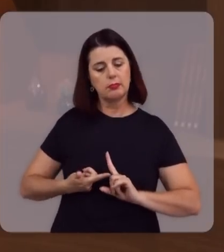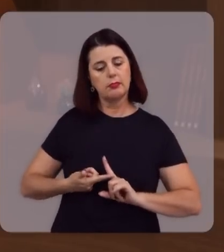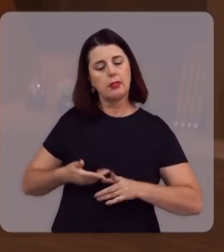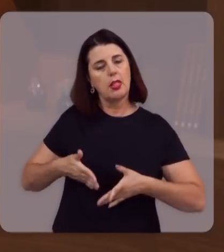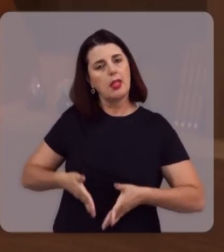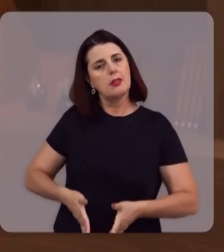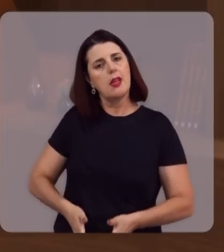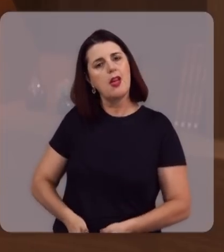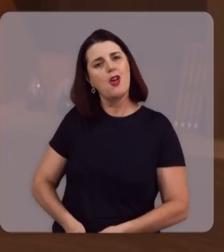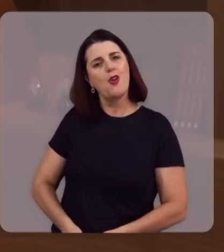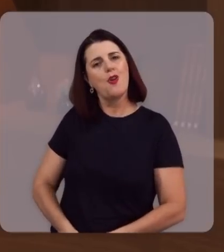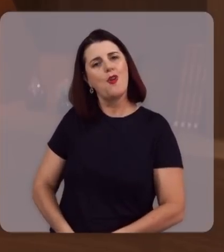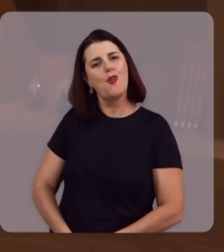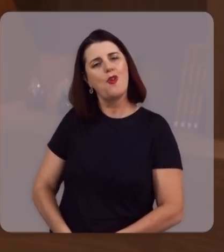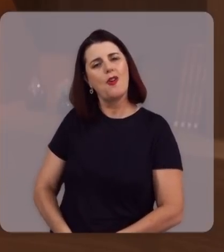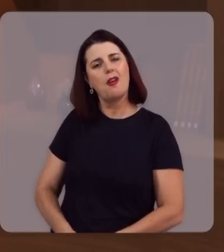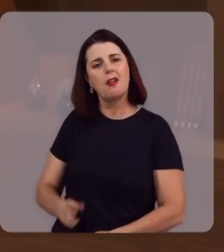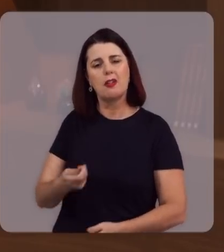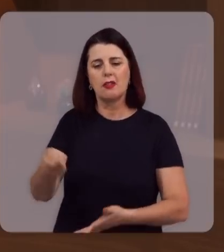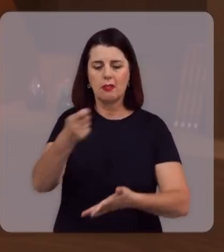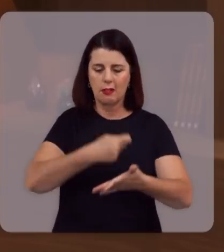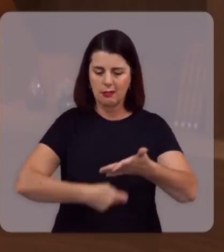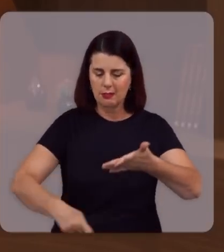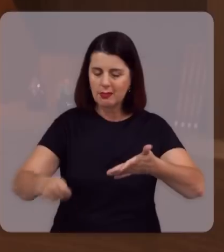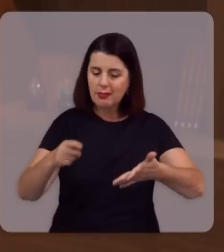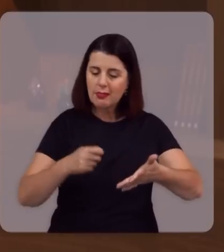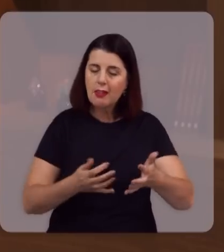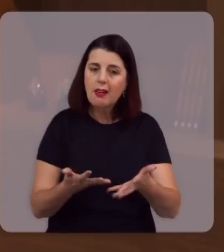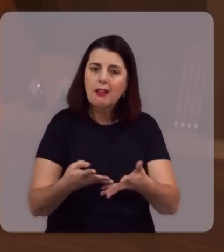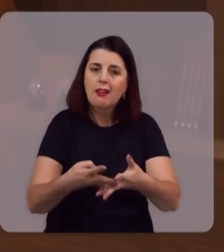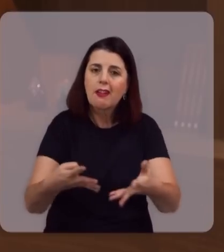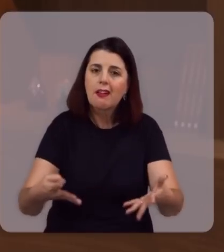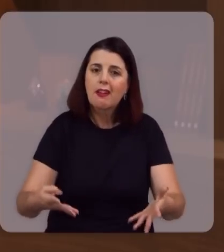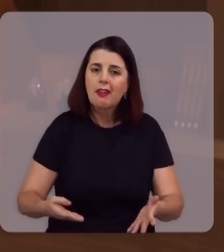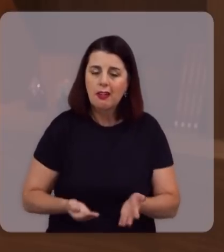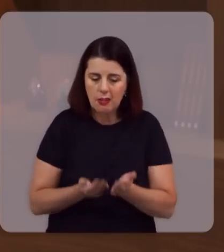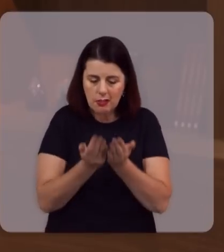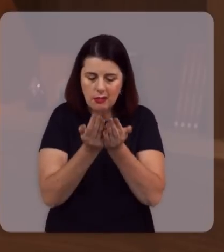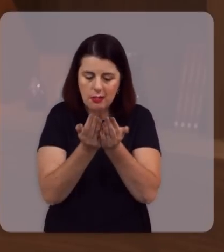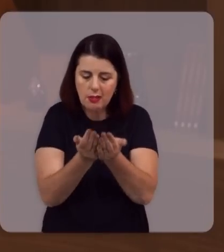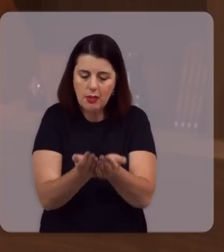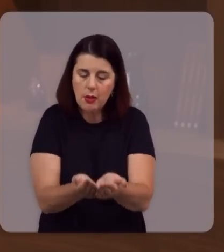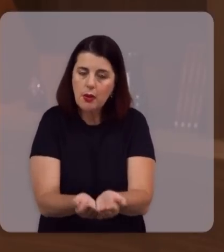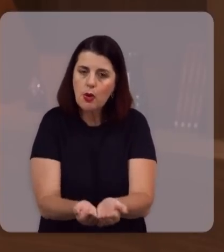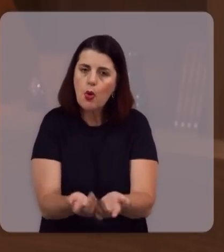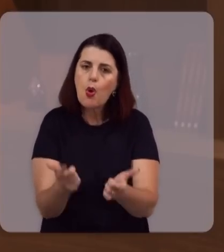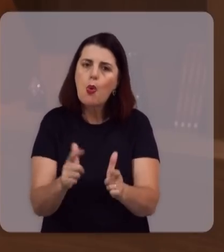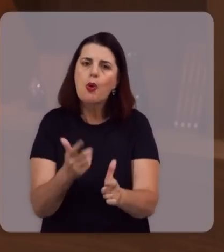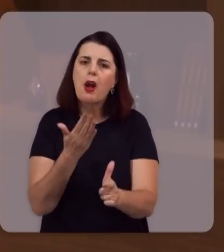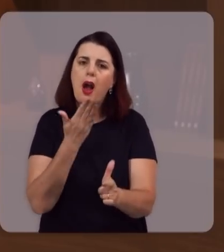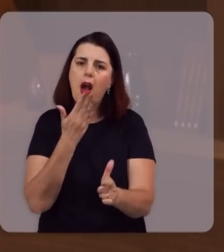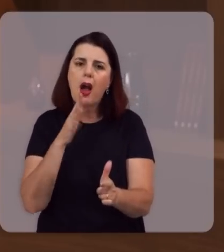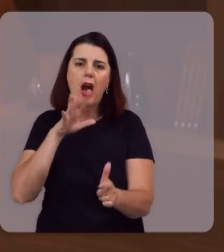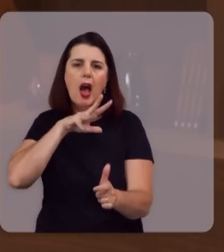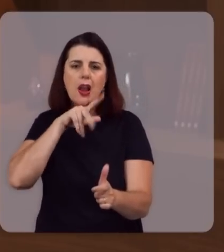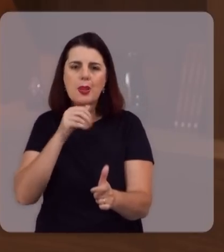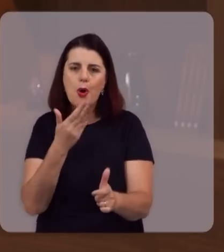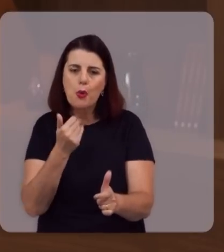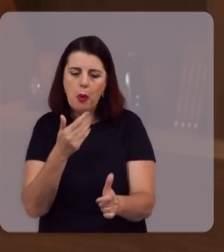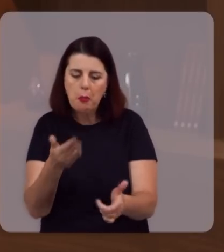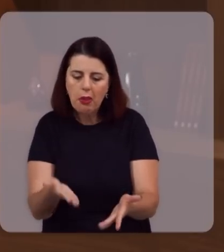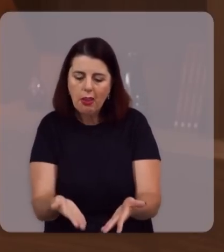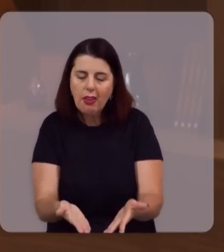em panos e deitado numa manjedoura, um coxo onde os animais comiam.